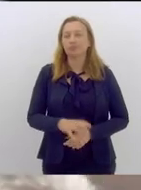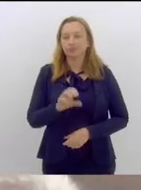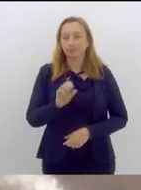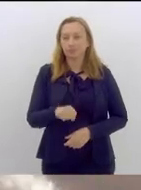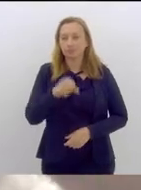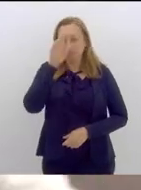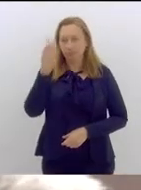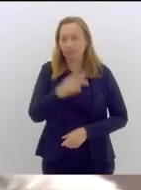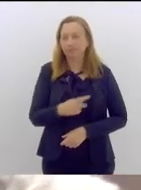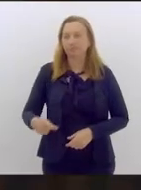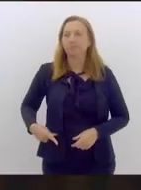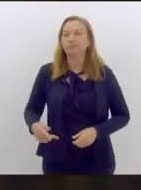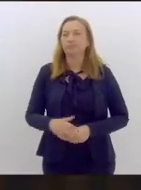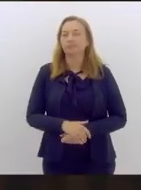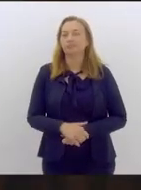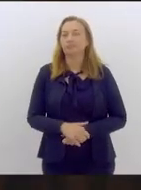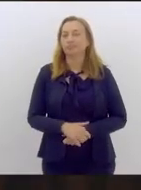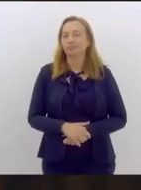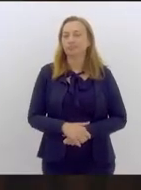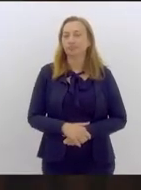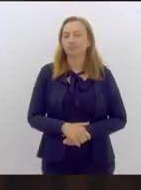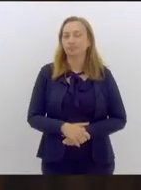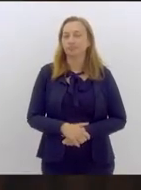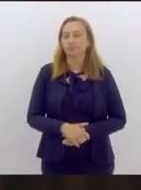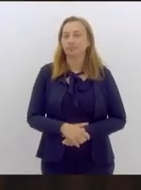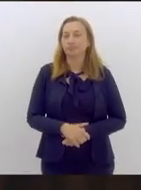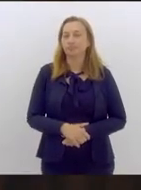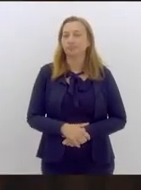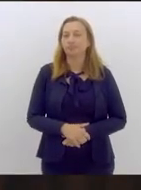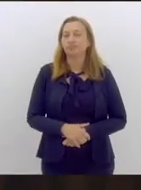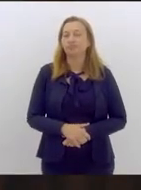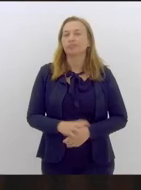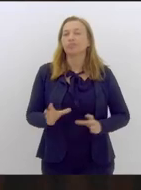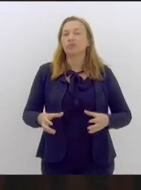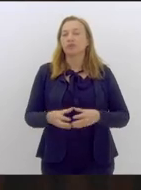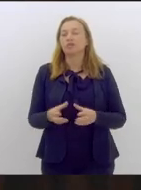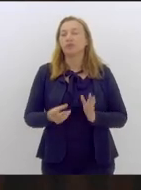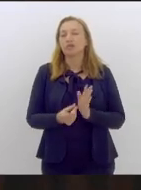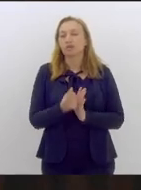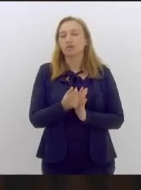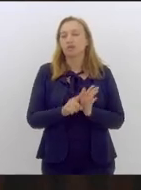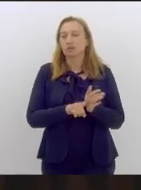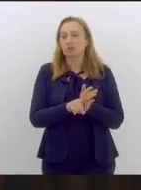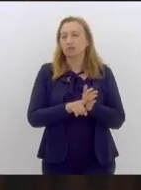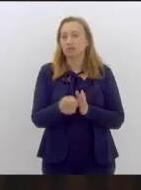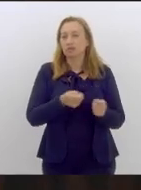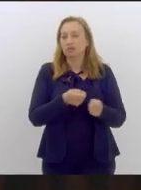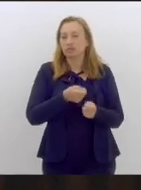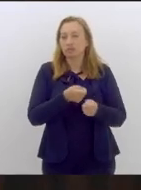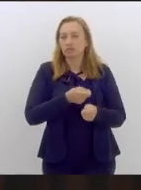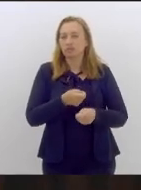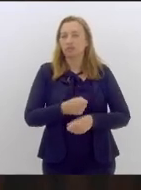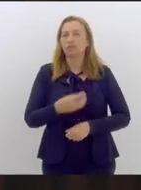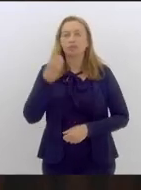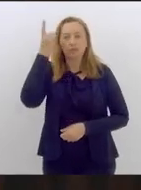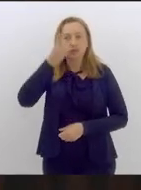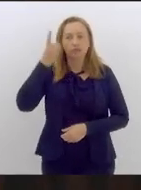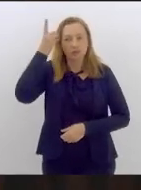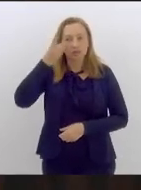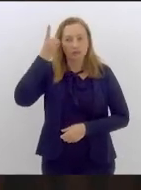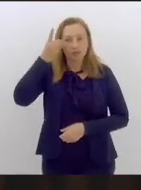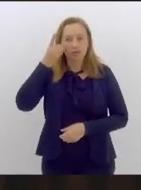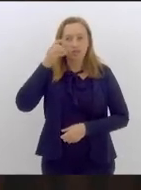Favorável, senhora Presidente. Para emitir parecer pela Comissão de Orçamento, Finanças, Fiscalização Financeira e